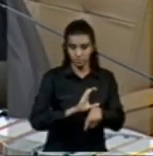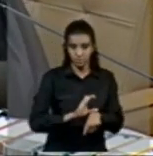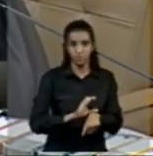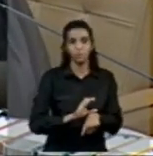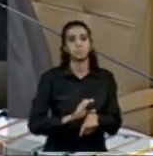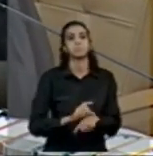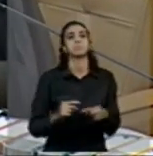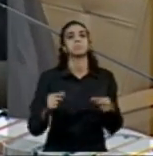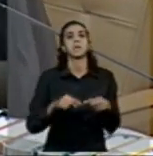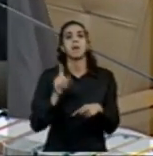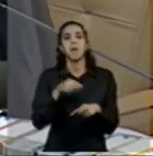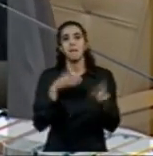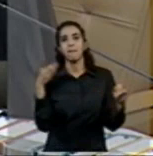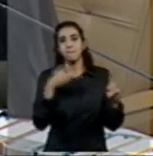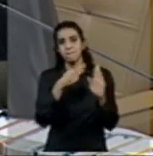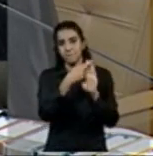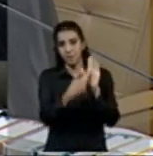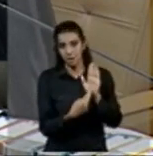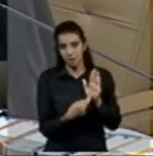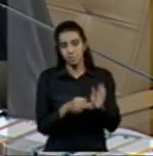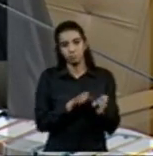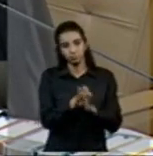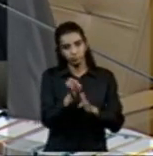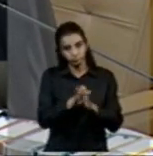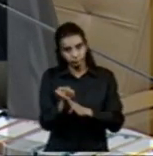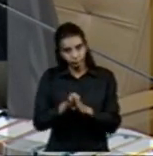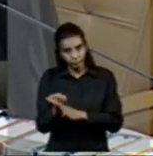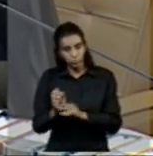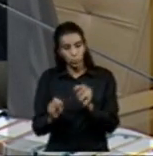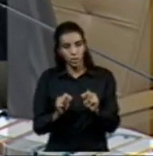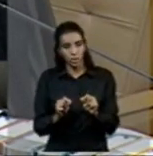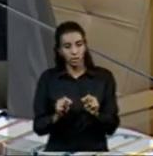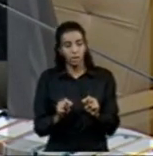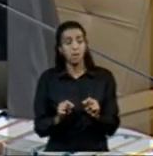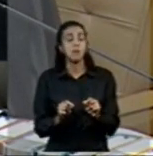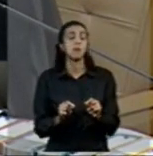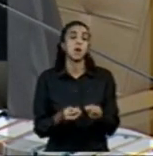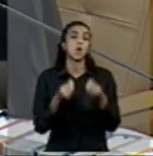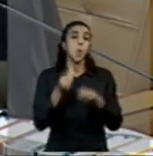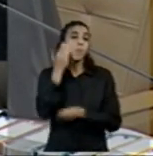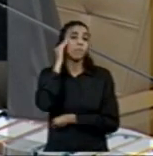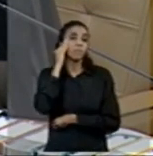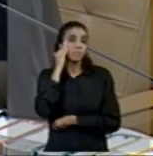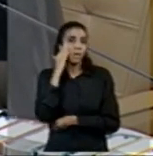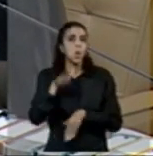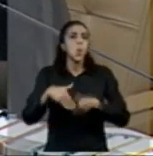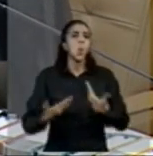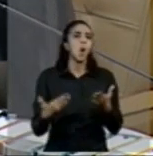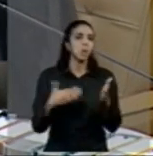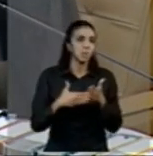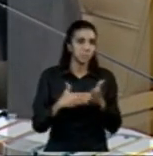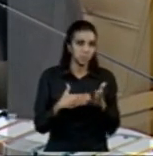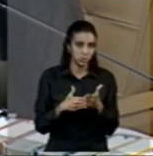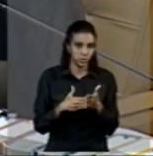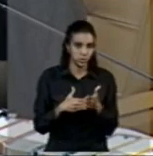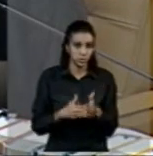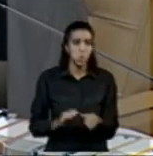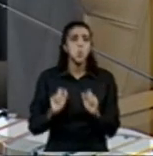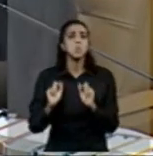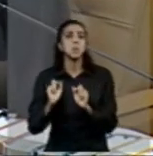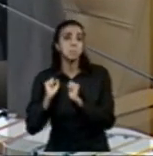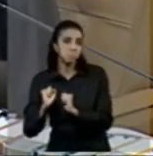como vetor normativo que orienta a construção interpretativa a respeito dos limites e possibilidades